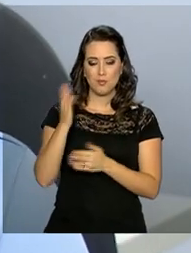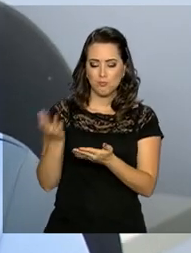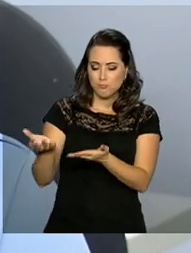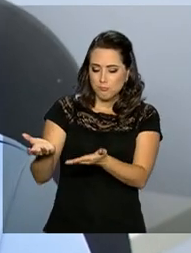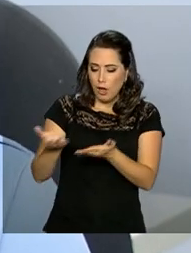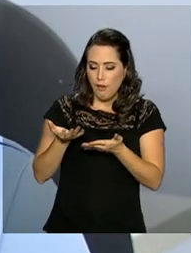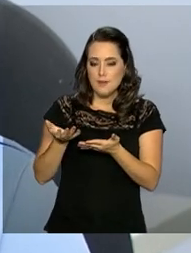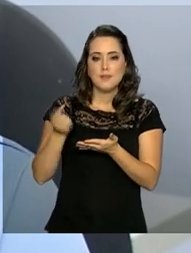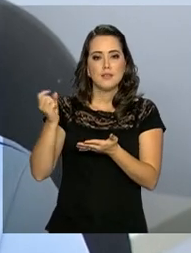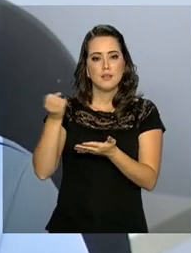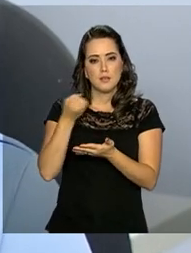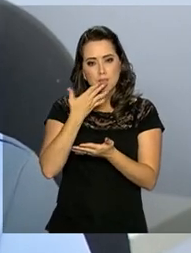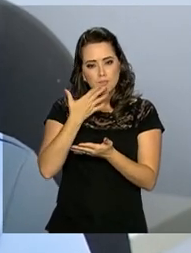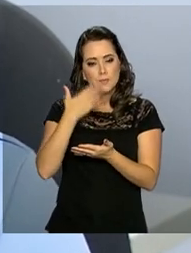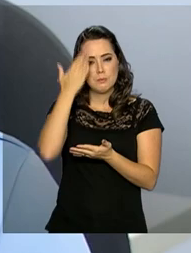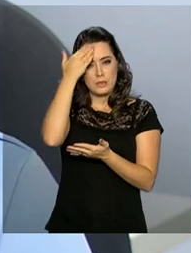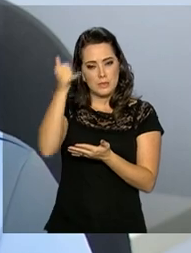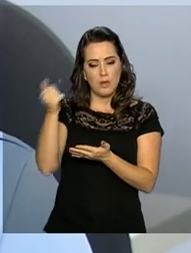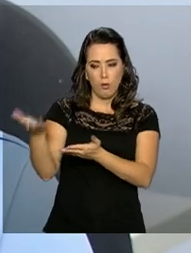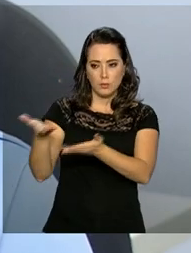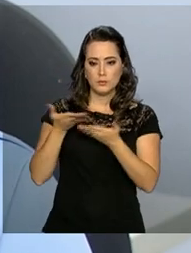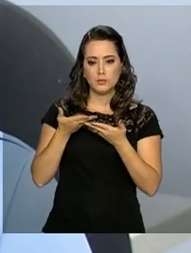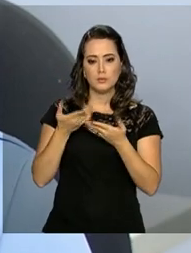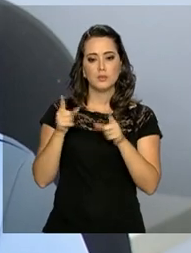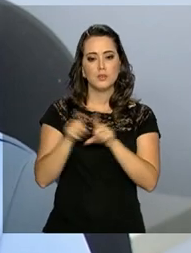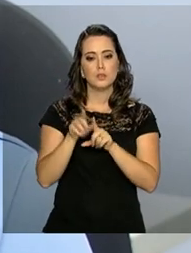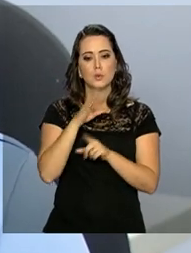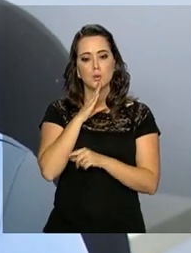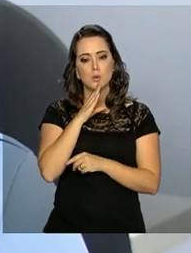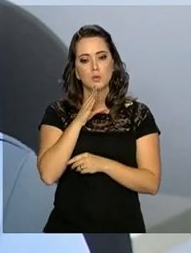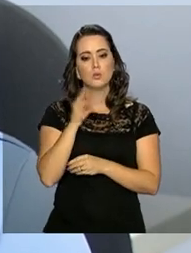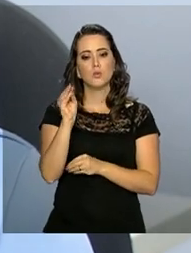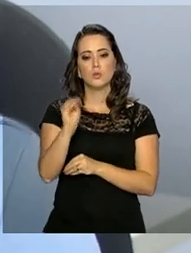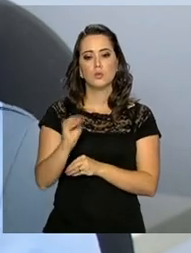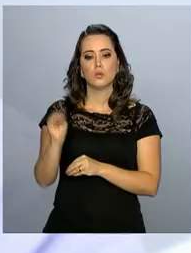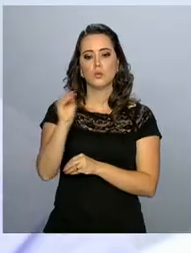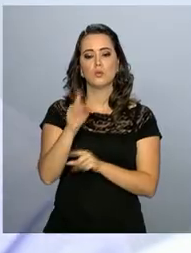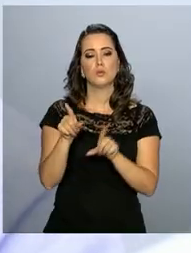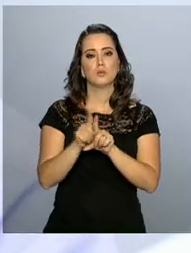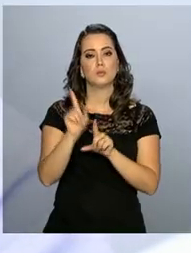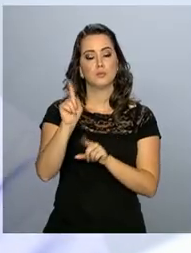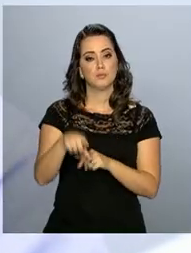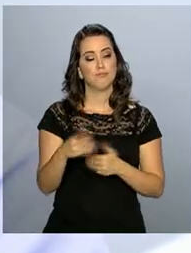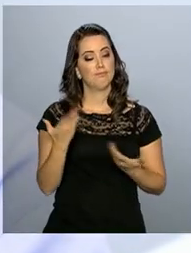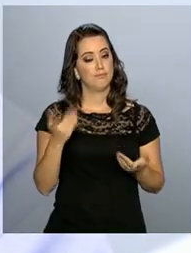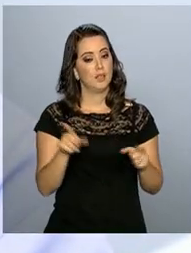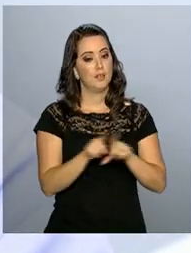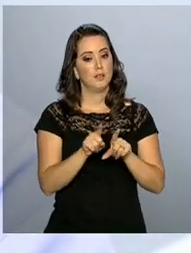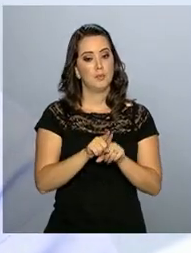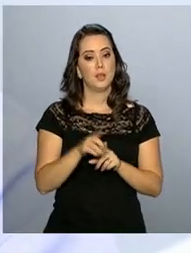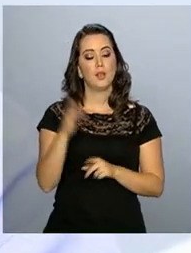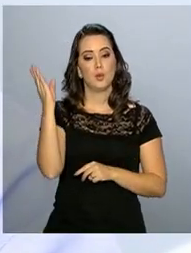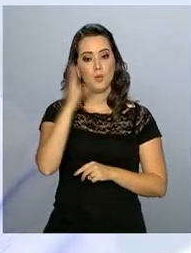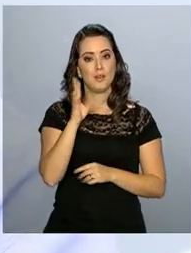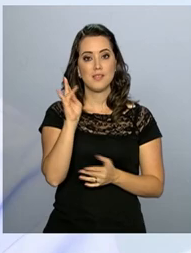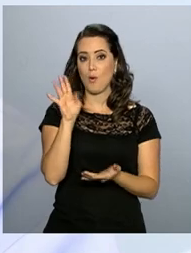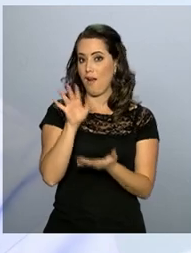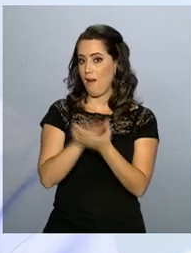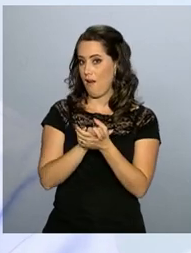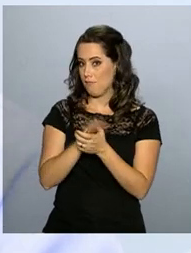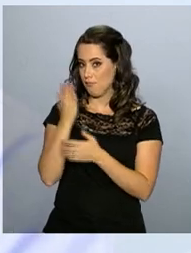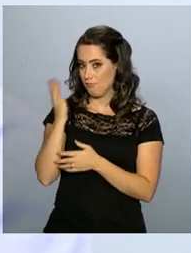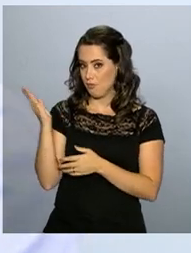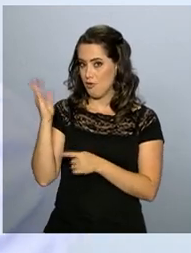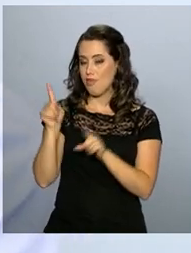E que sabe reconhecer, que dá valor para estrangeiro. E foi no Brasil que ela se casou com